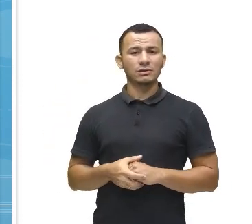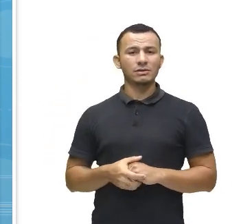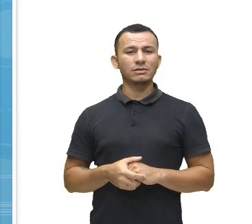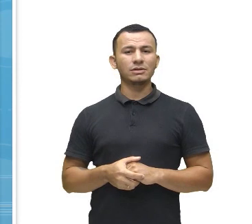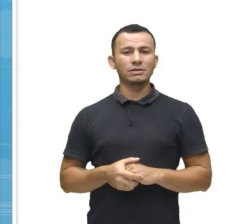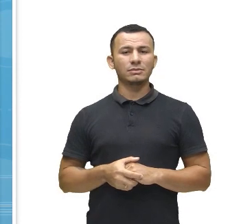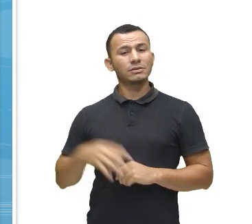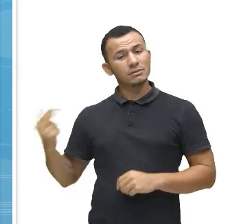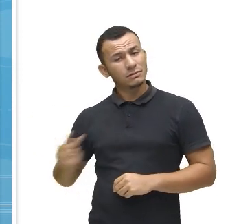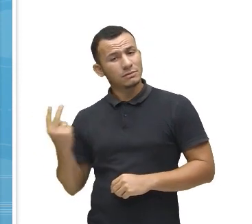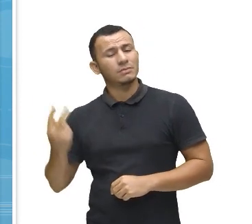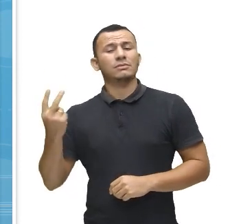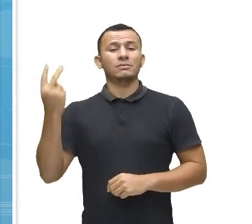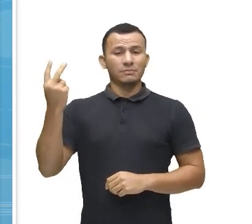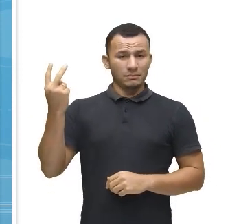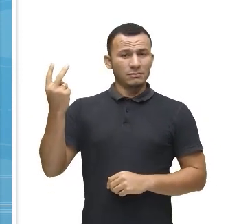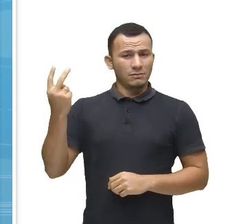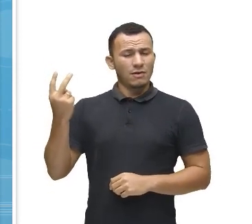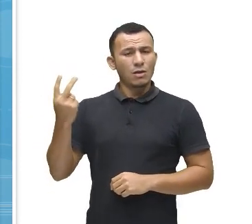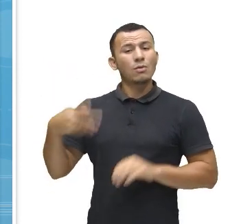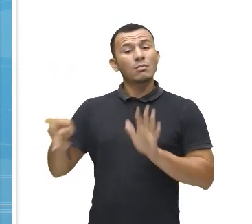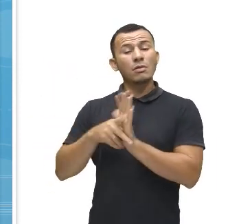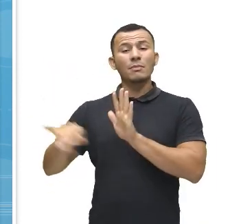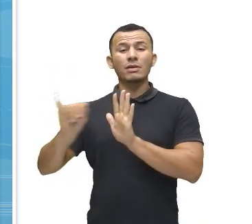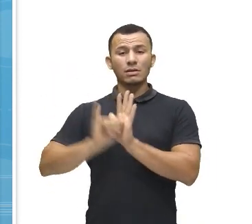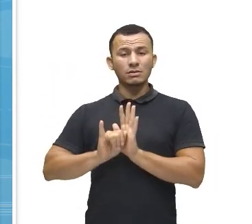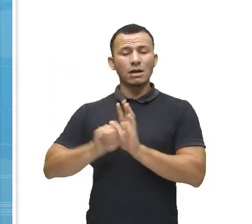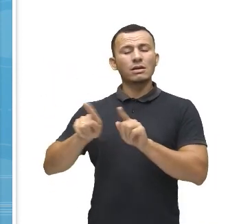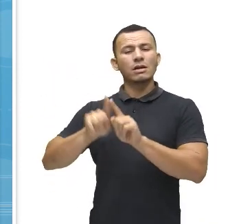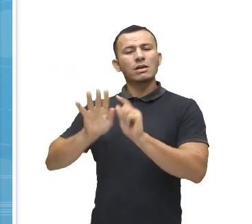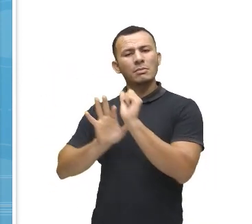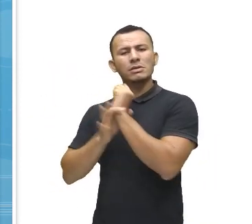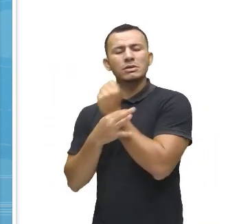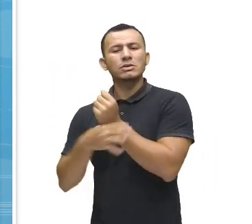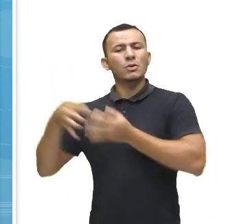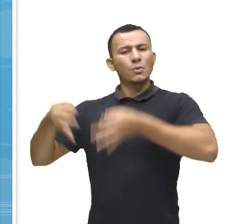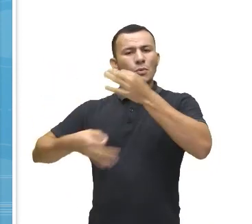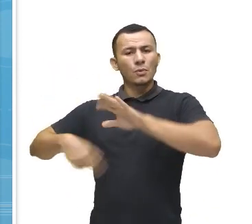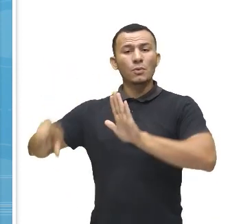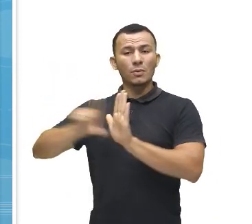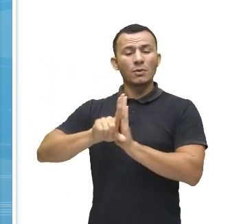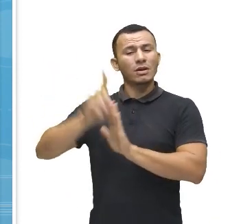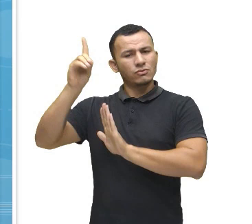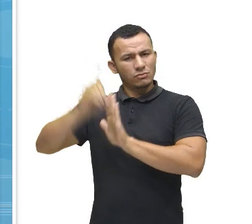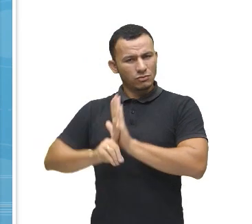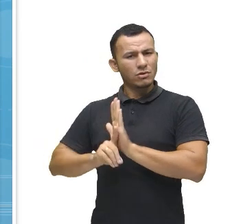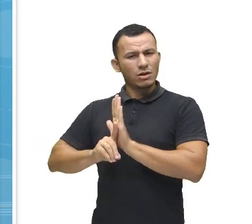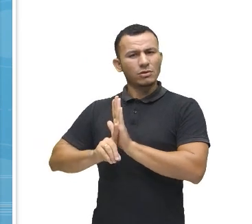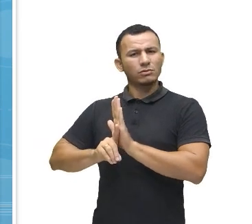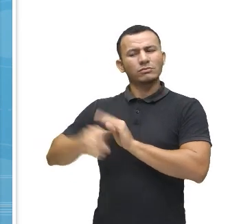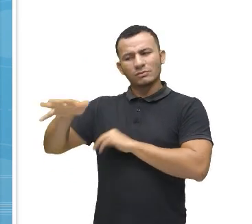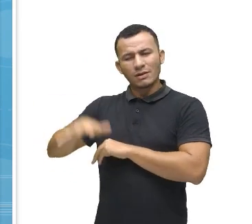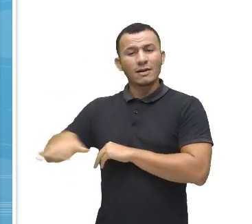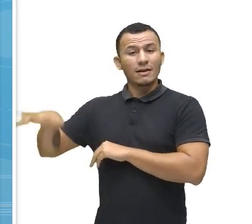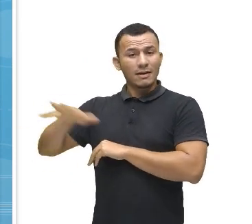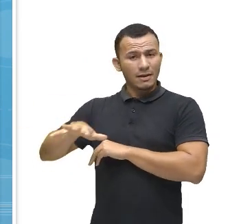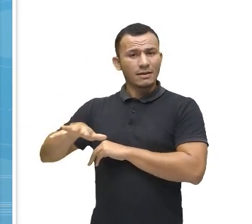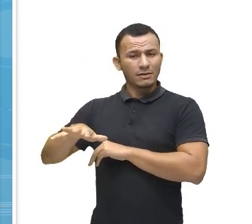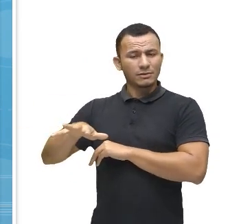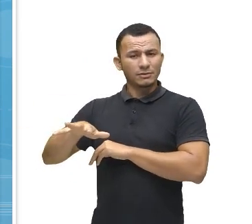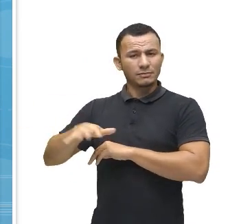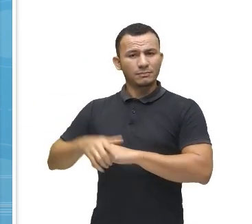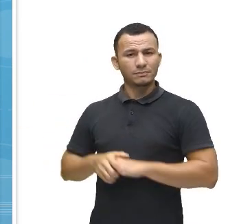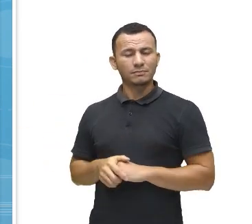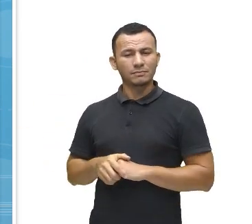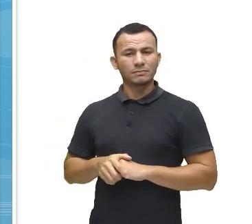reconhecimento de sua identidade e a segurança jurídica de seus direitos à propriedade para romper o